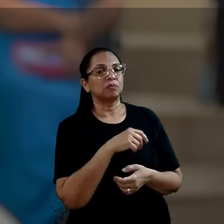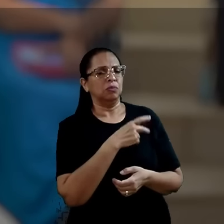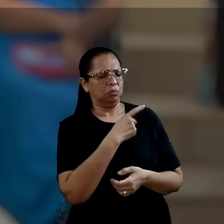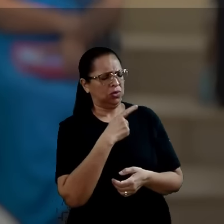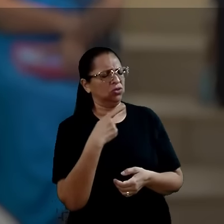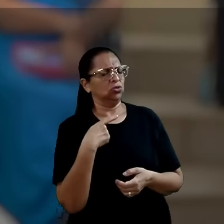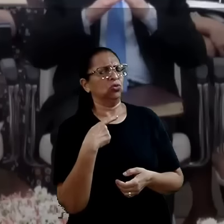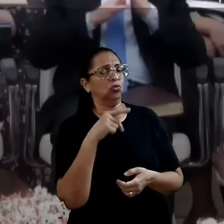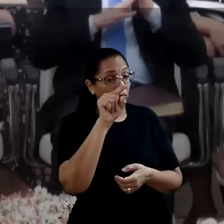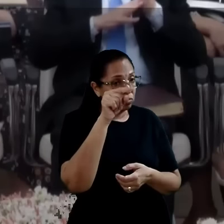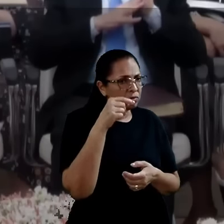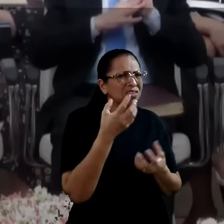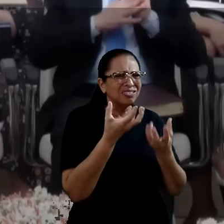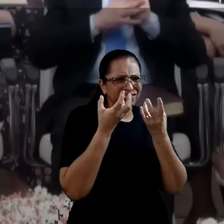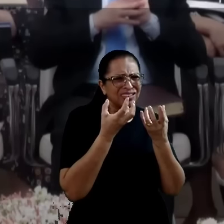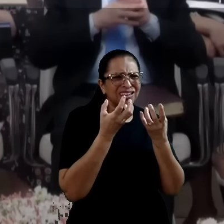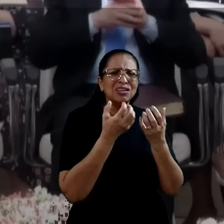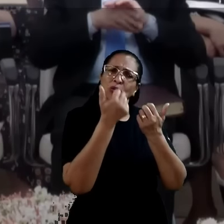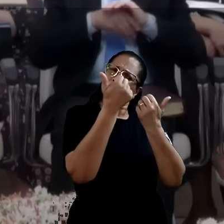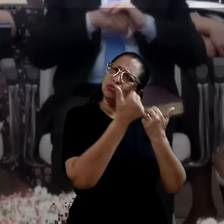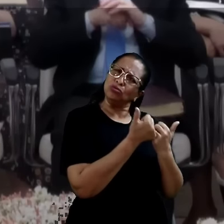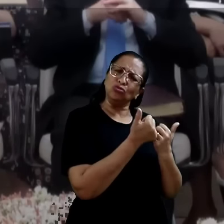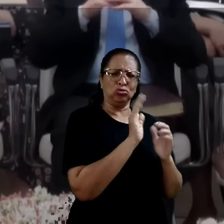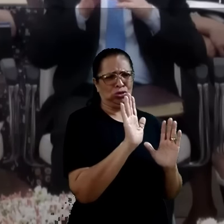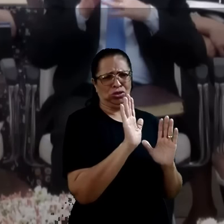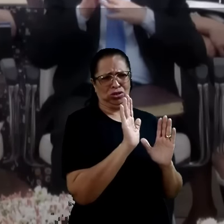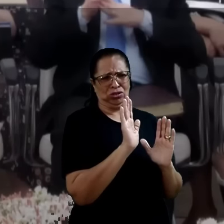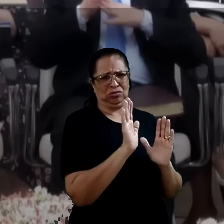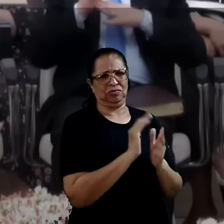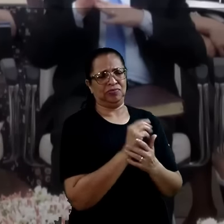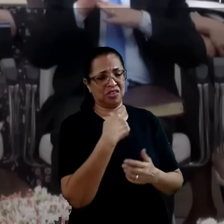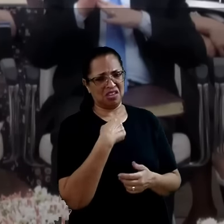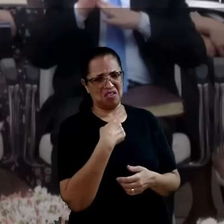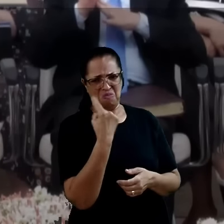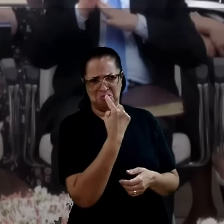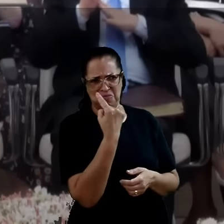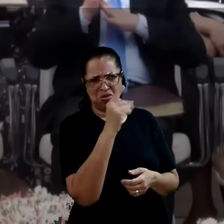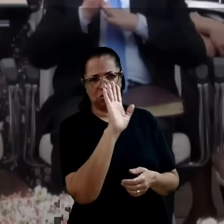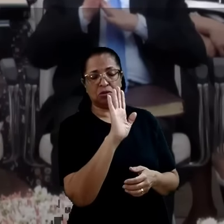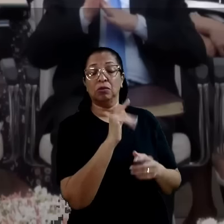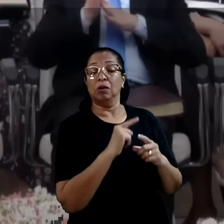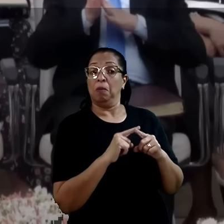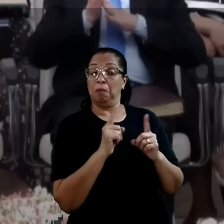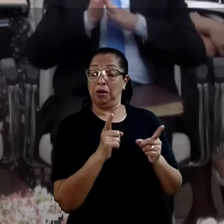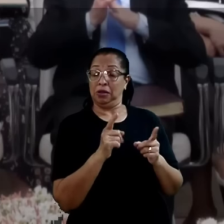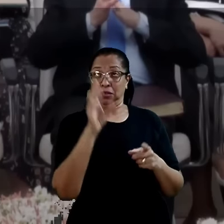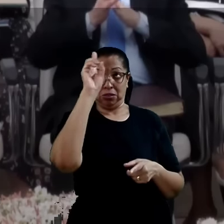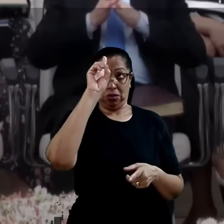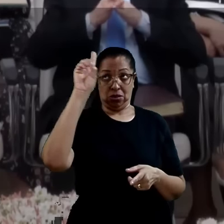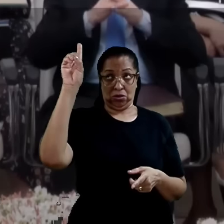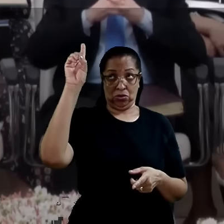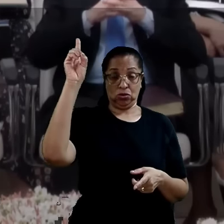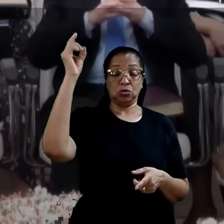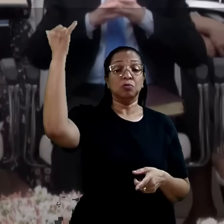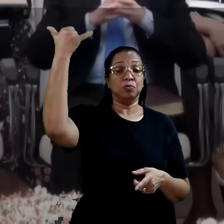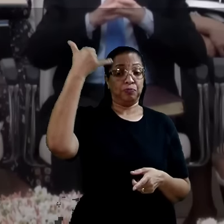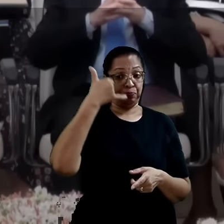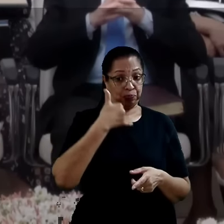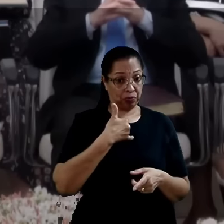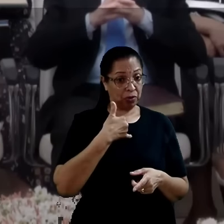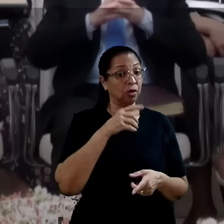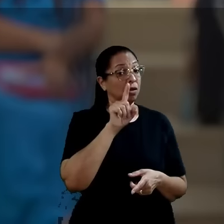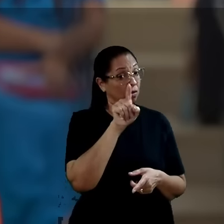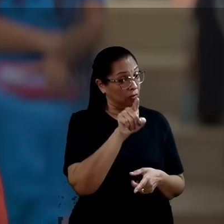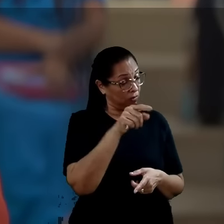aquele vai não vai vai não vai de repente meu avô pergunta se